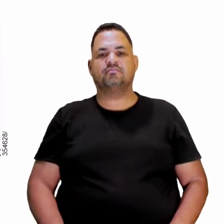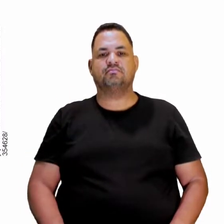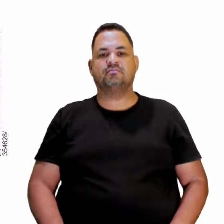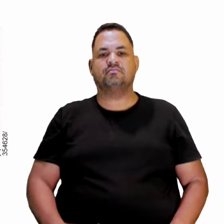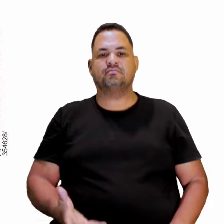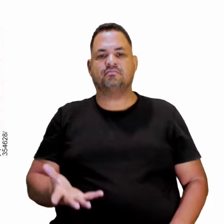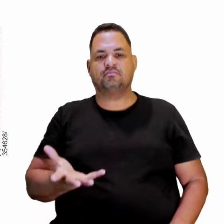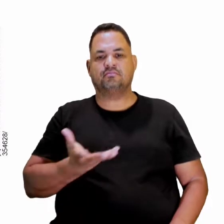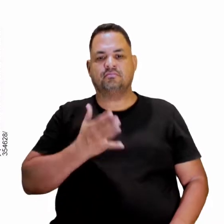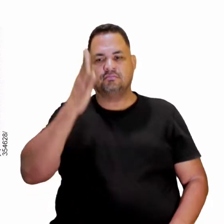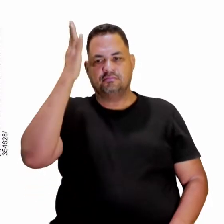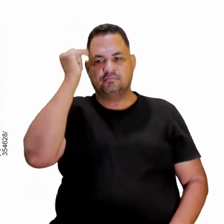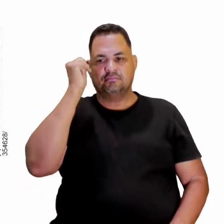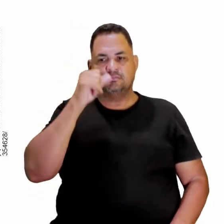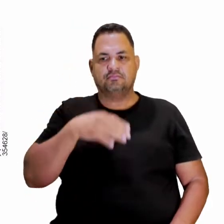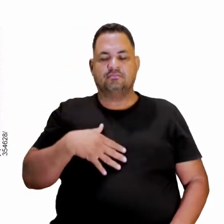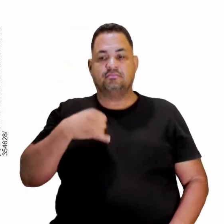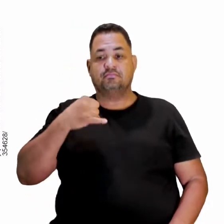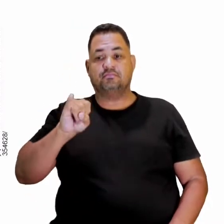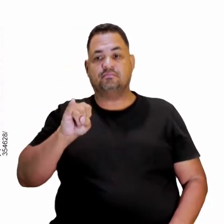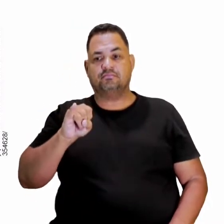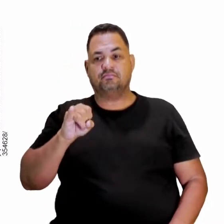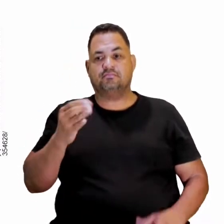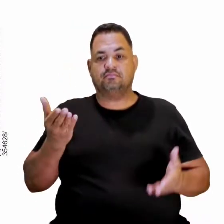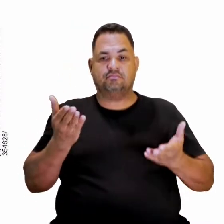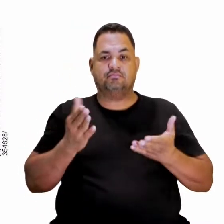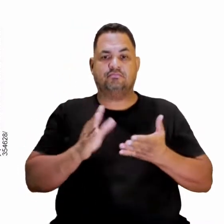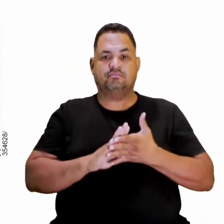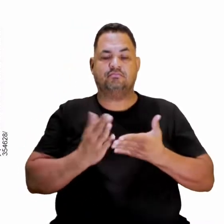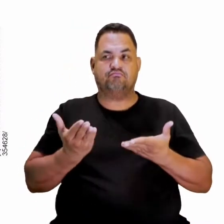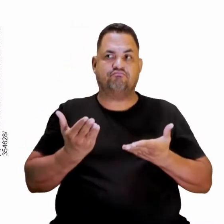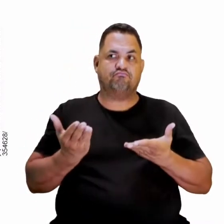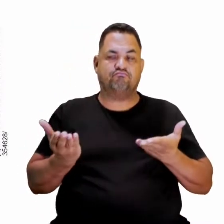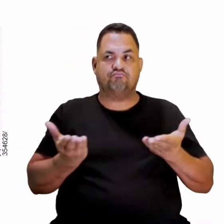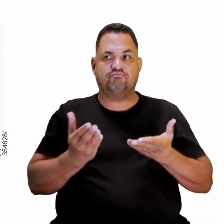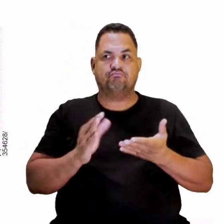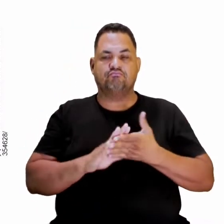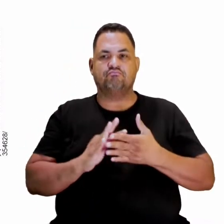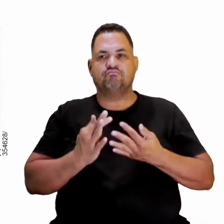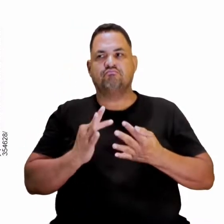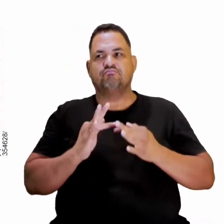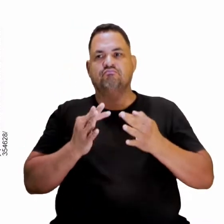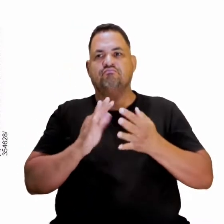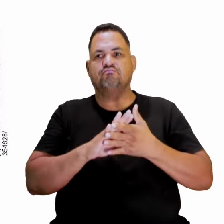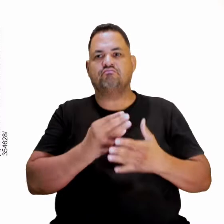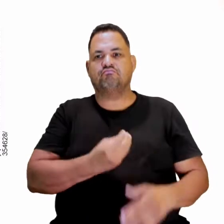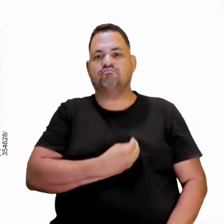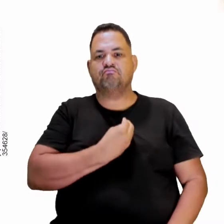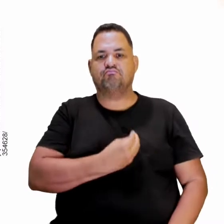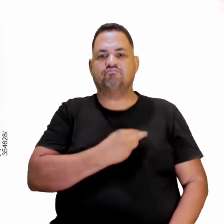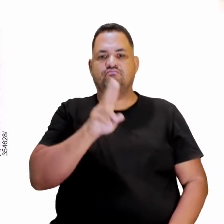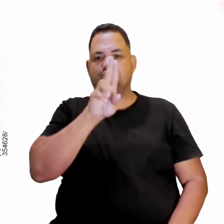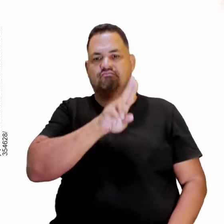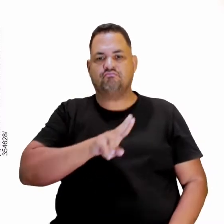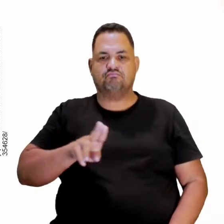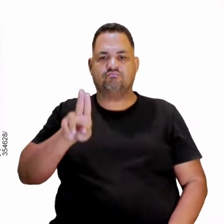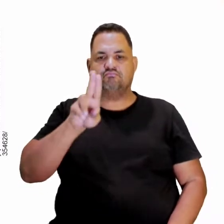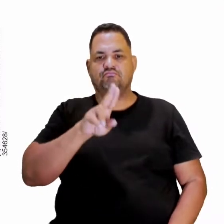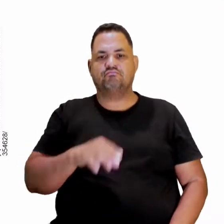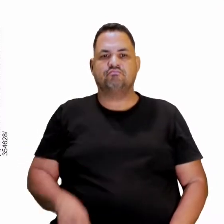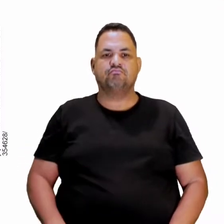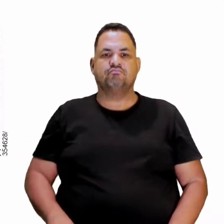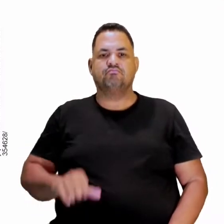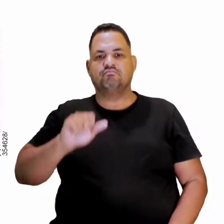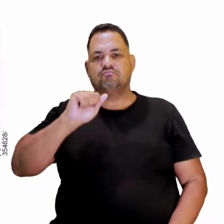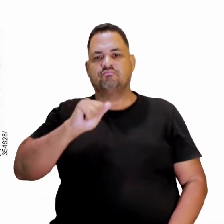eu quero saber se você, nesses últimos momentos aí da sua vida, usou aí um